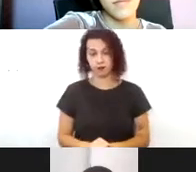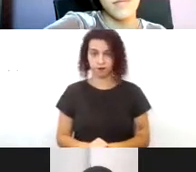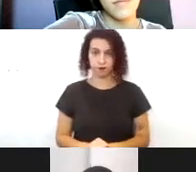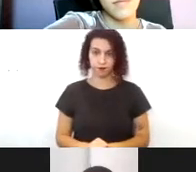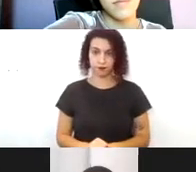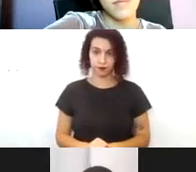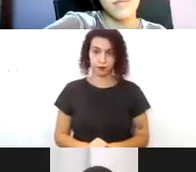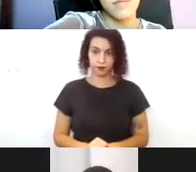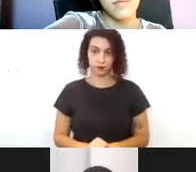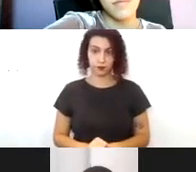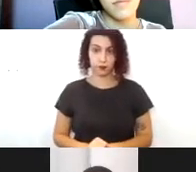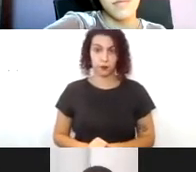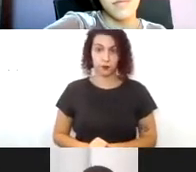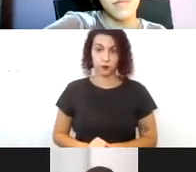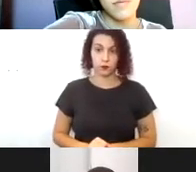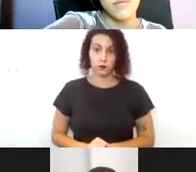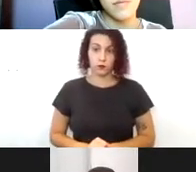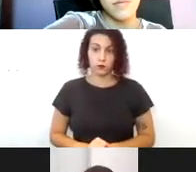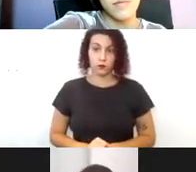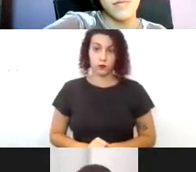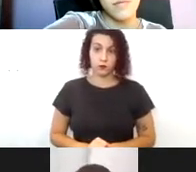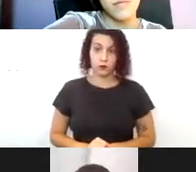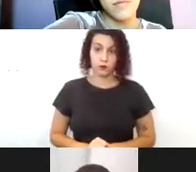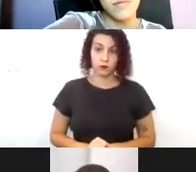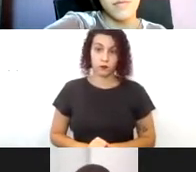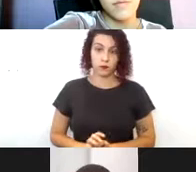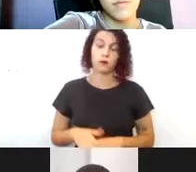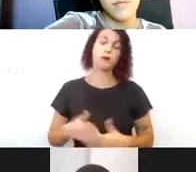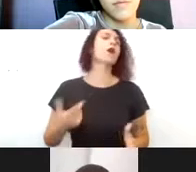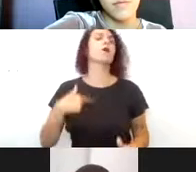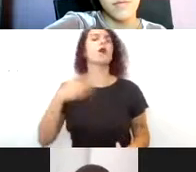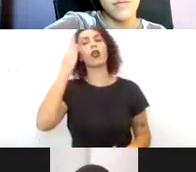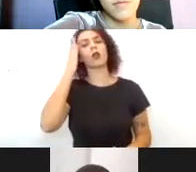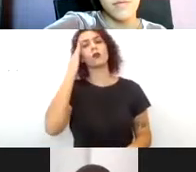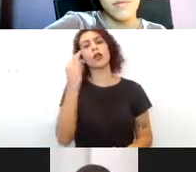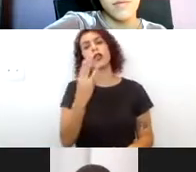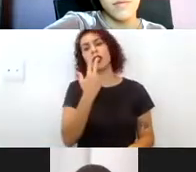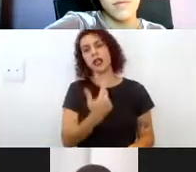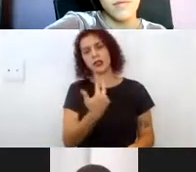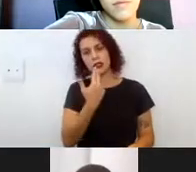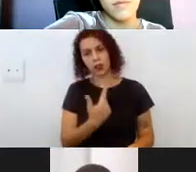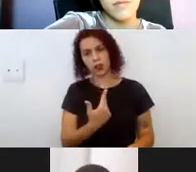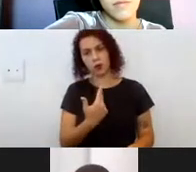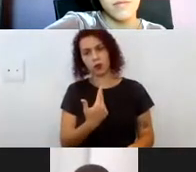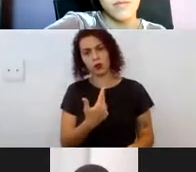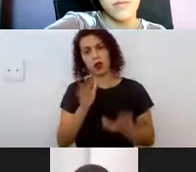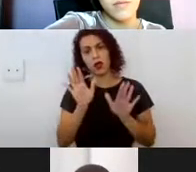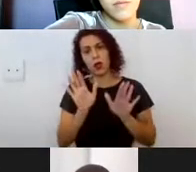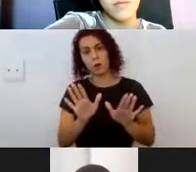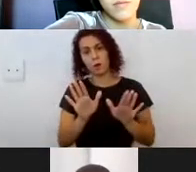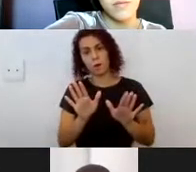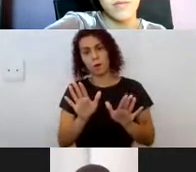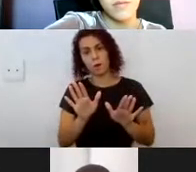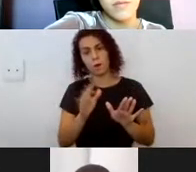e ainda que com todo este essa spitze de falar três línguas Eu ainda